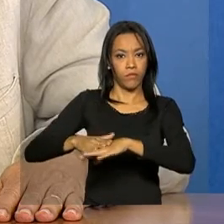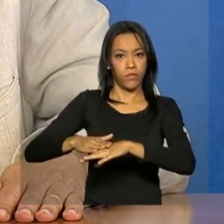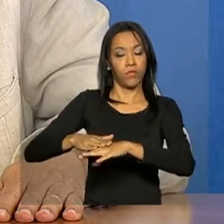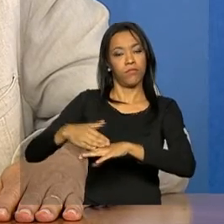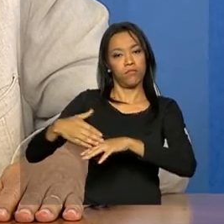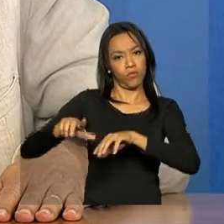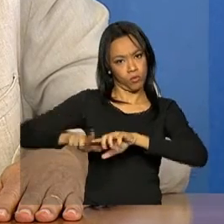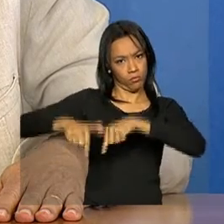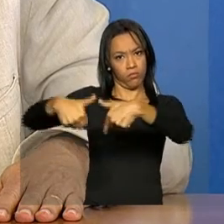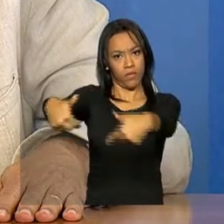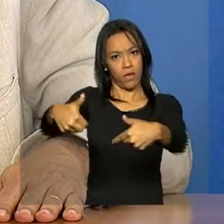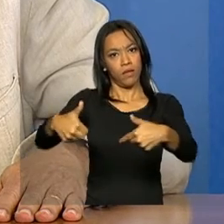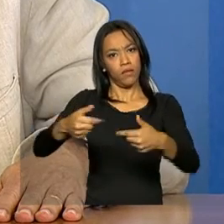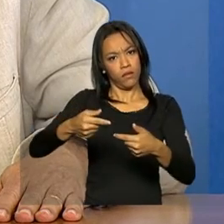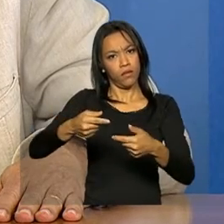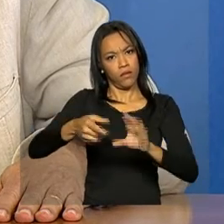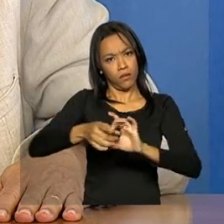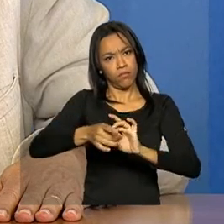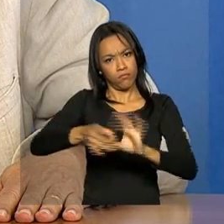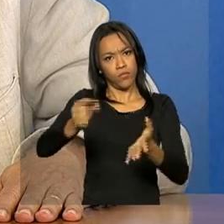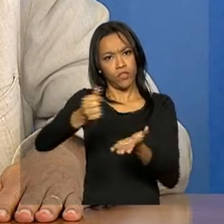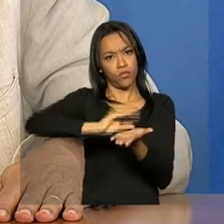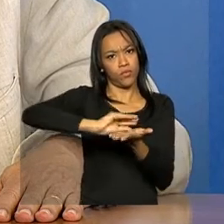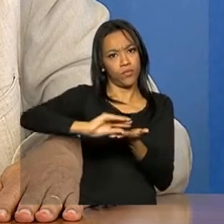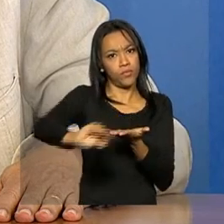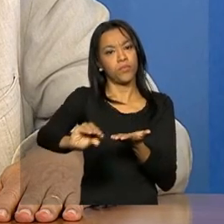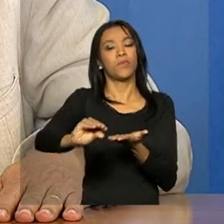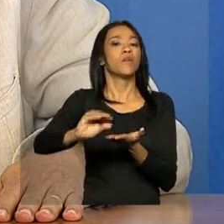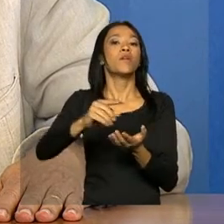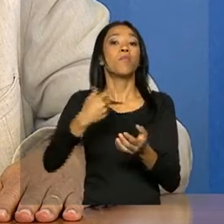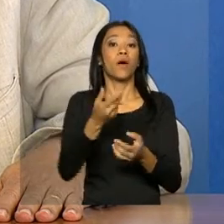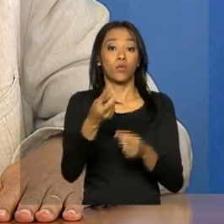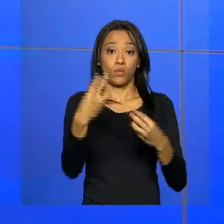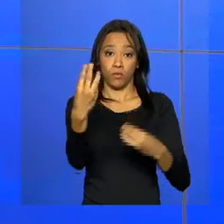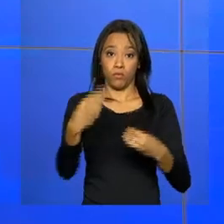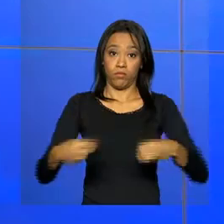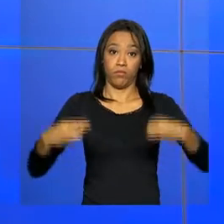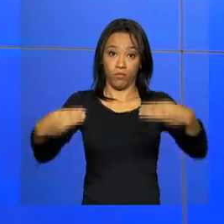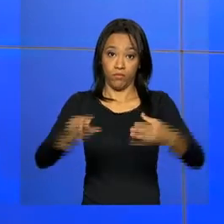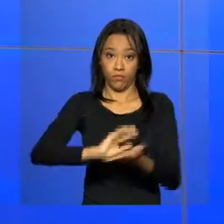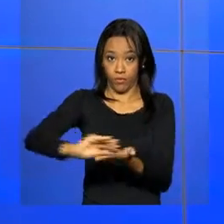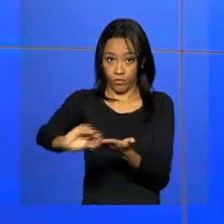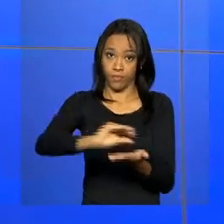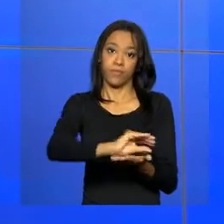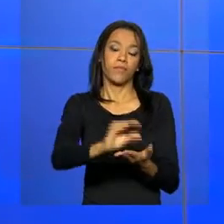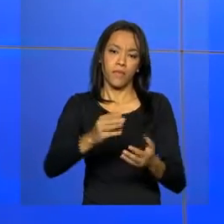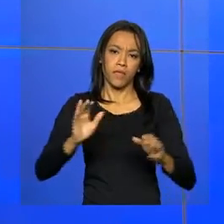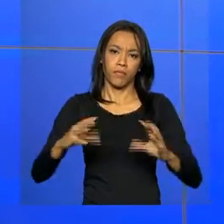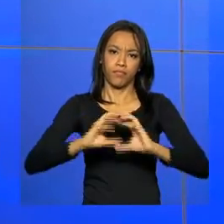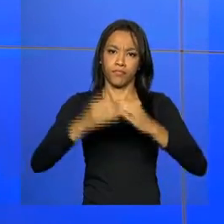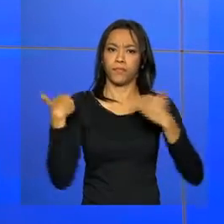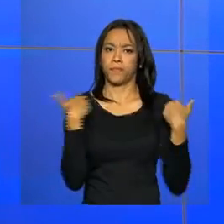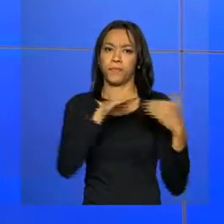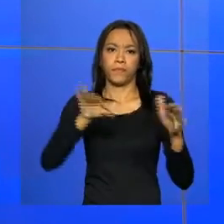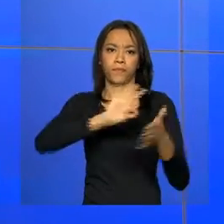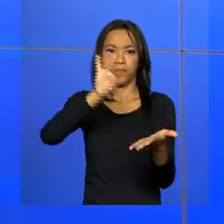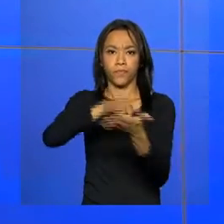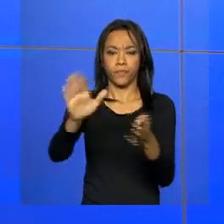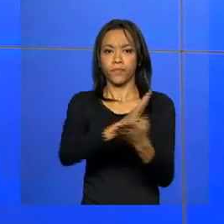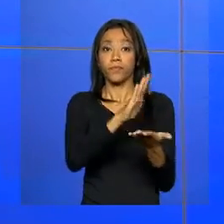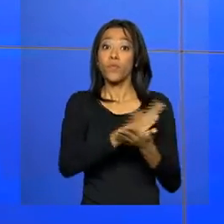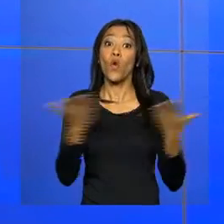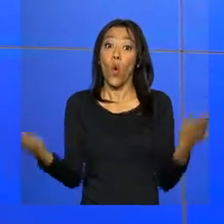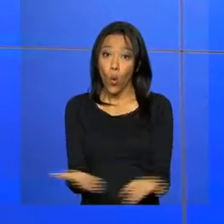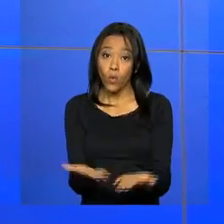que foram anunciados para o Ministério da Defesa e para essa campanha. E hoje tem sessões na Câmara e no